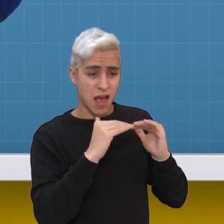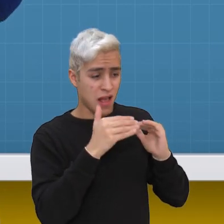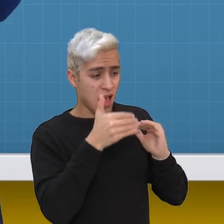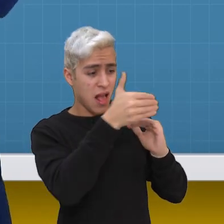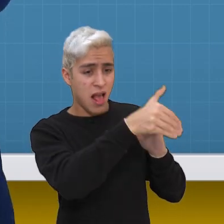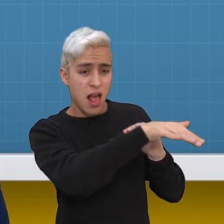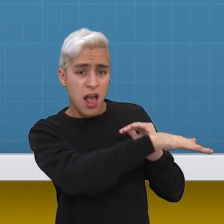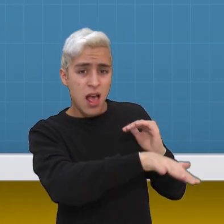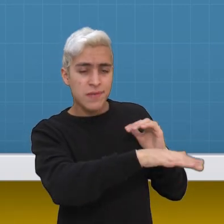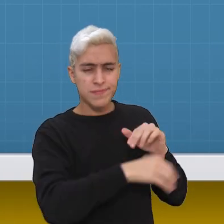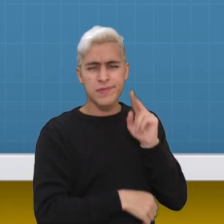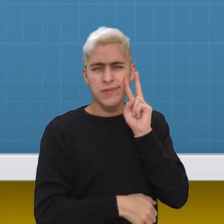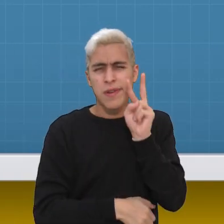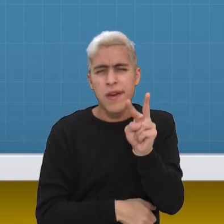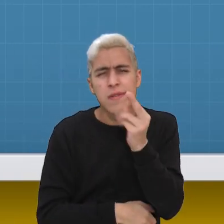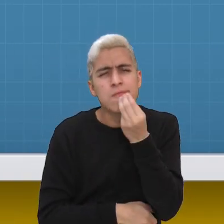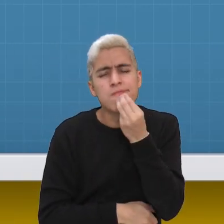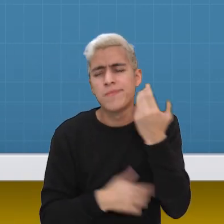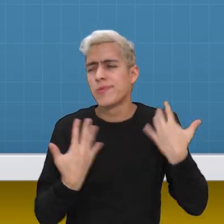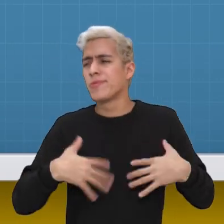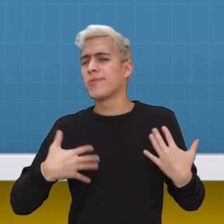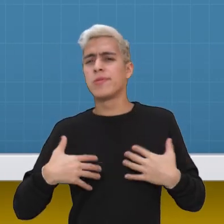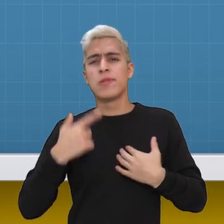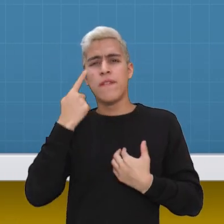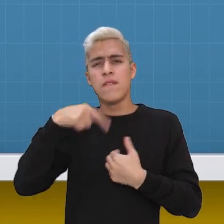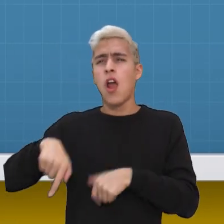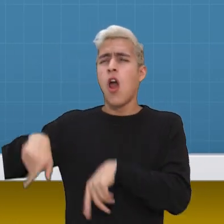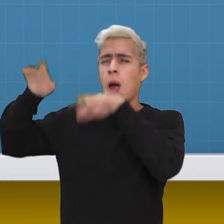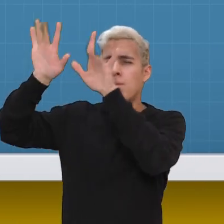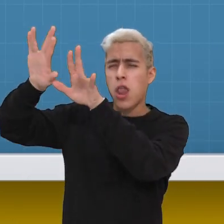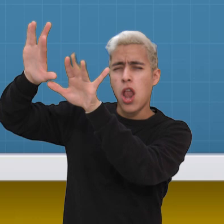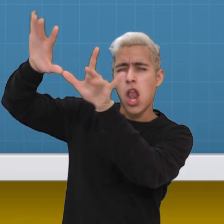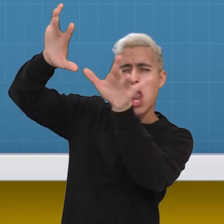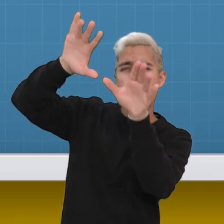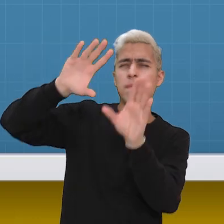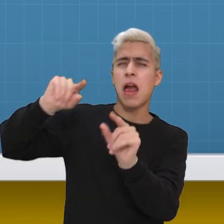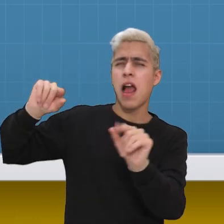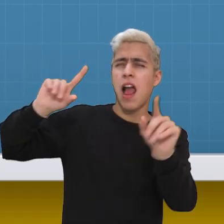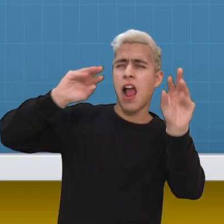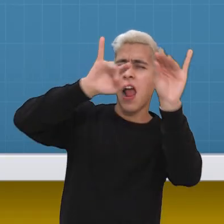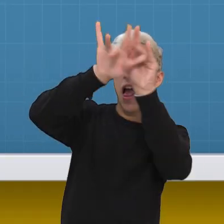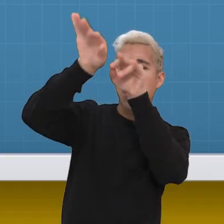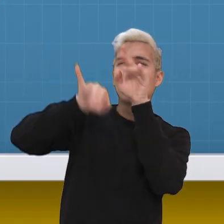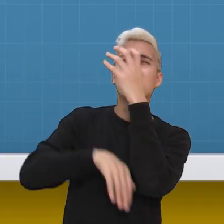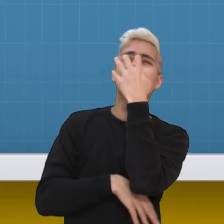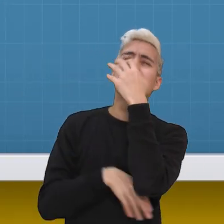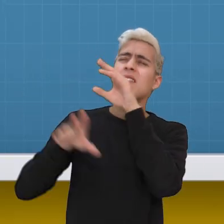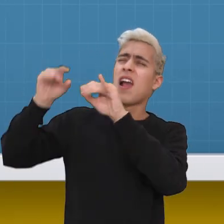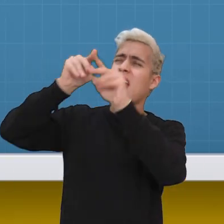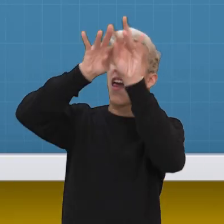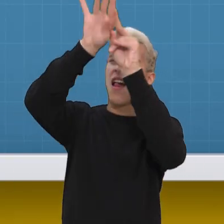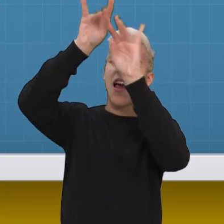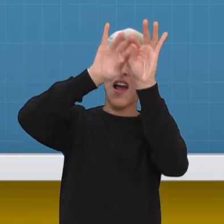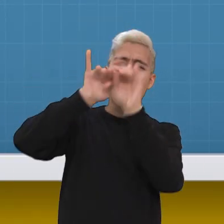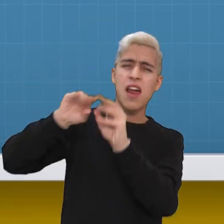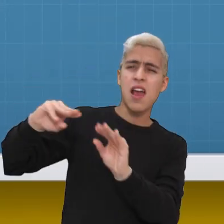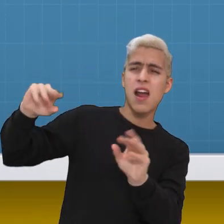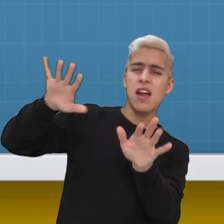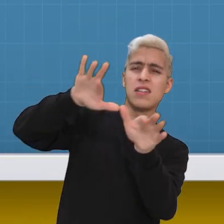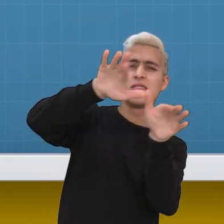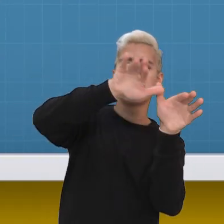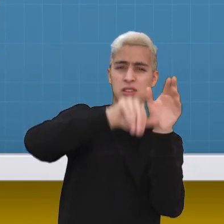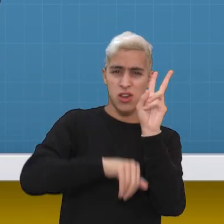Já teve a oportunidade de estar andando na rua de repente e passar um bando de pássaro gritando?